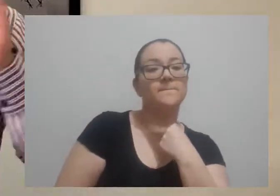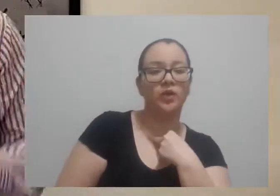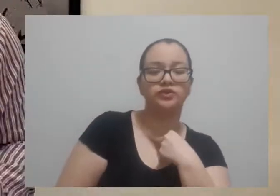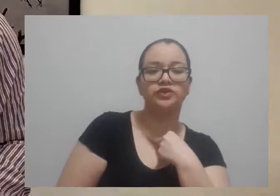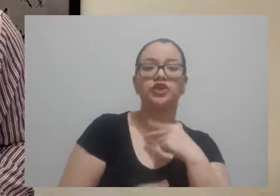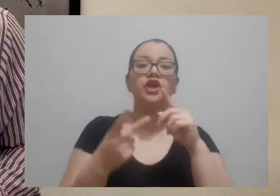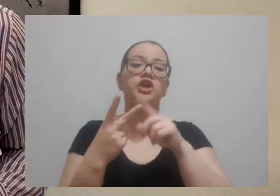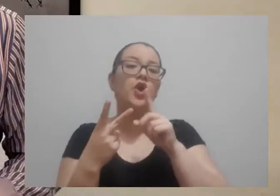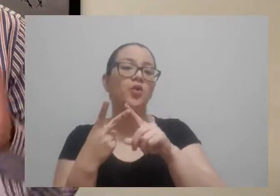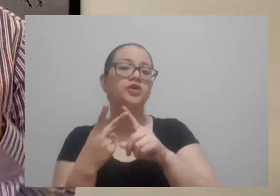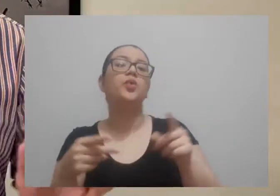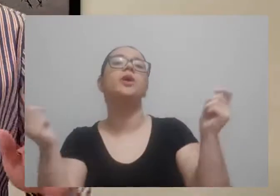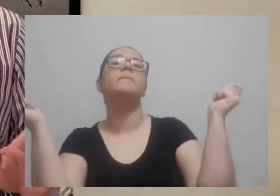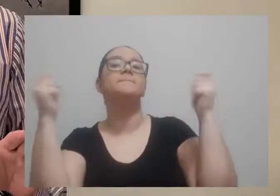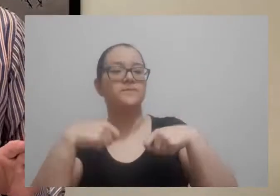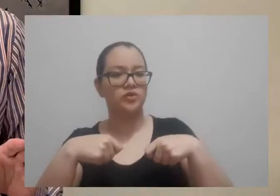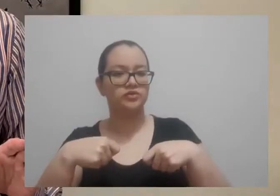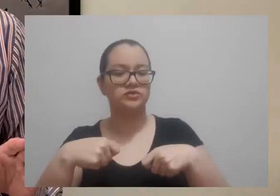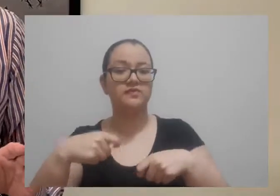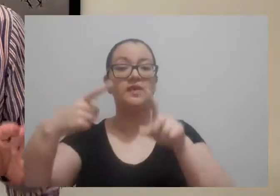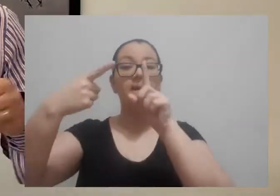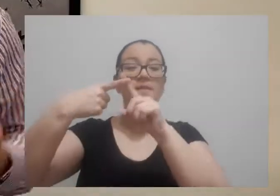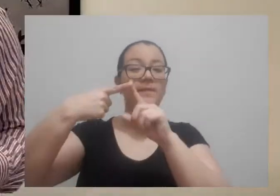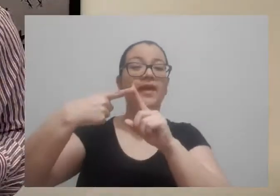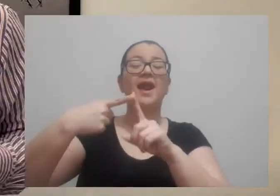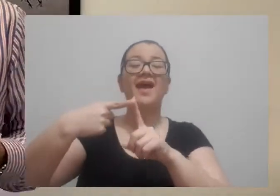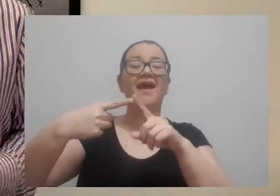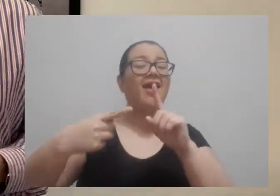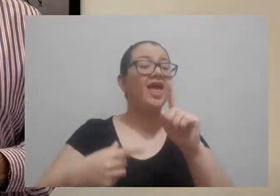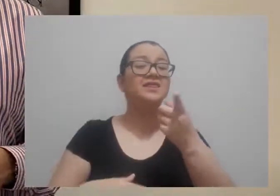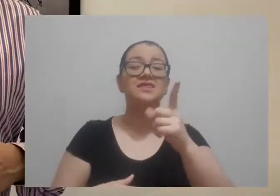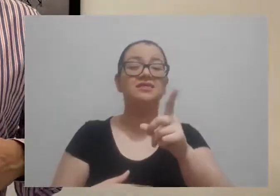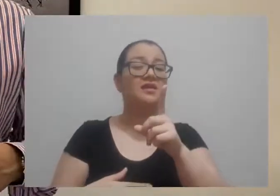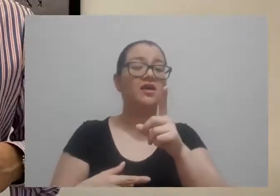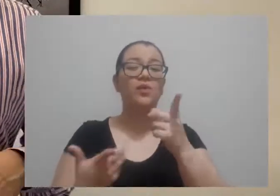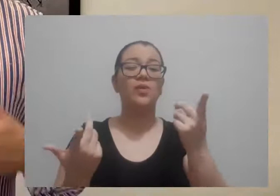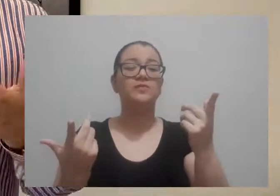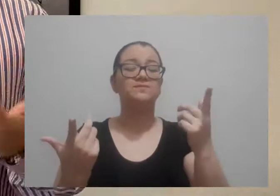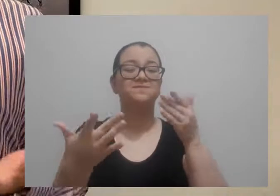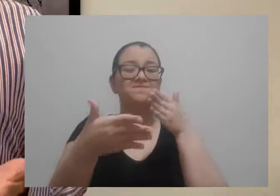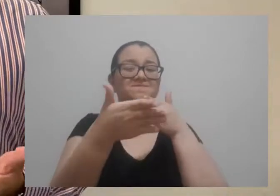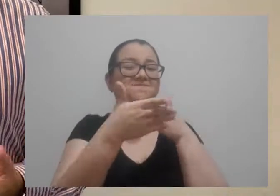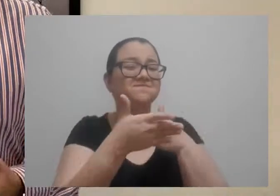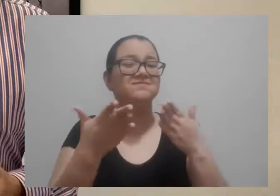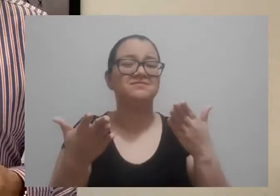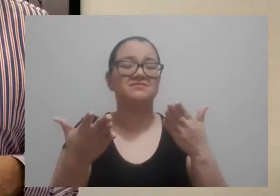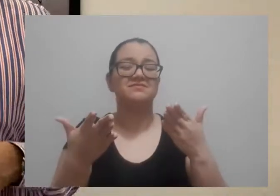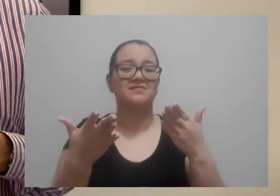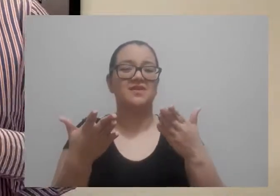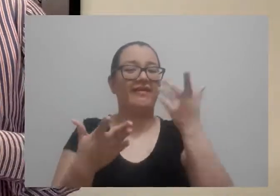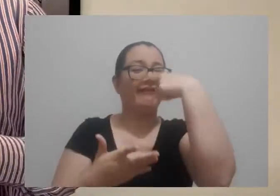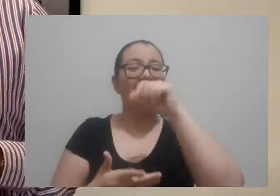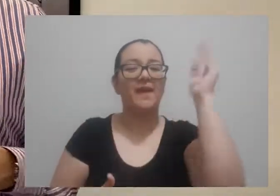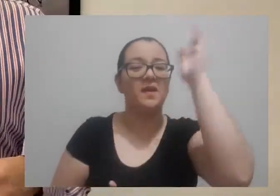não resistam ao perverso. E a segunda é: amai os vossos inimigos